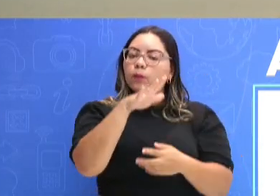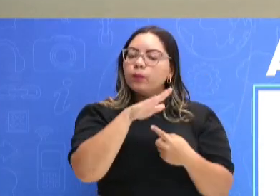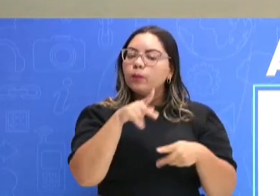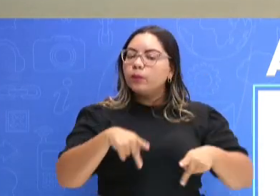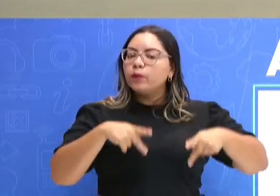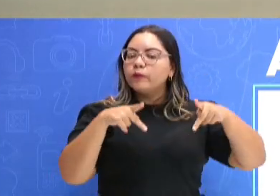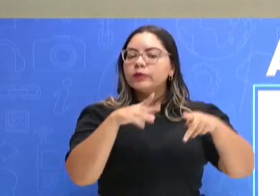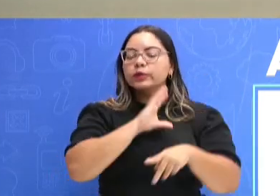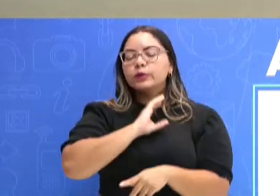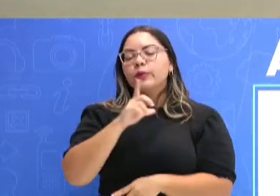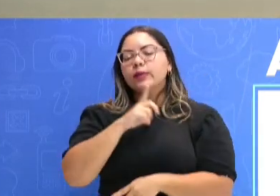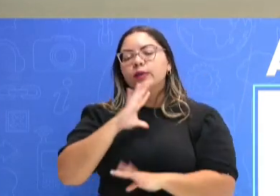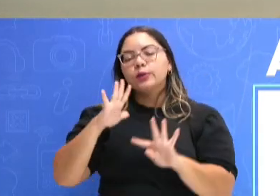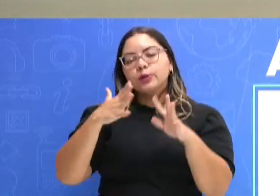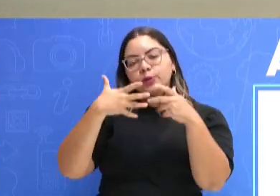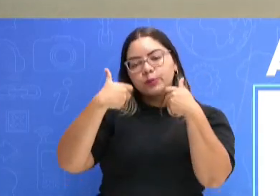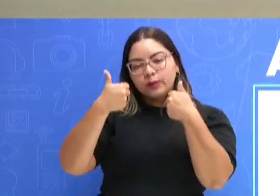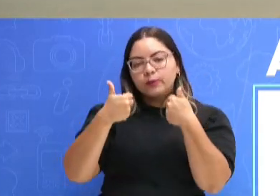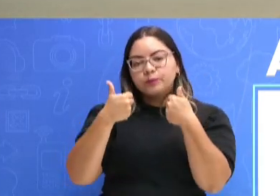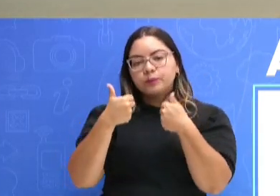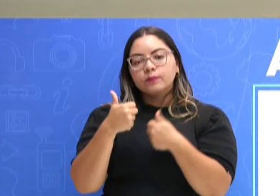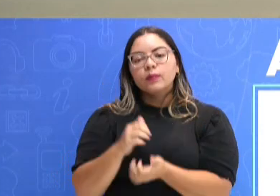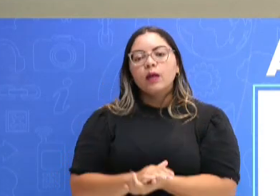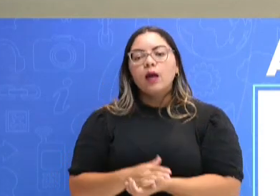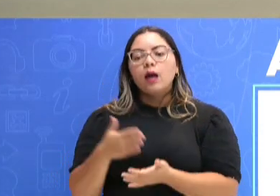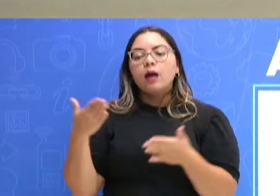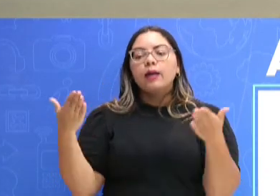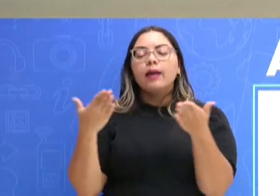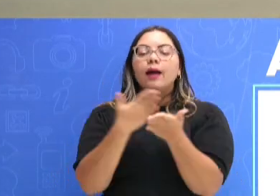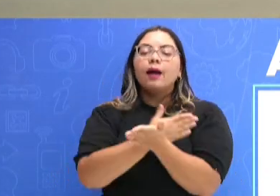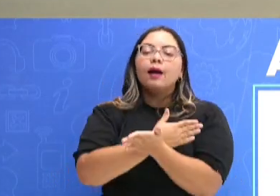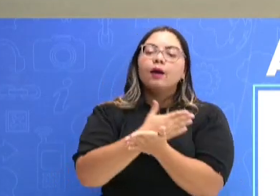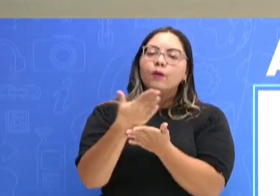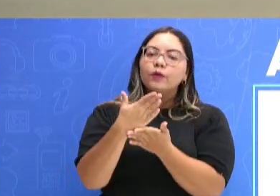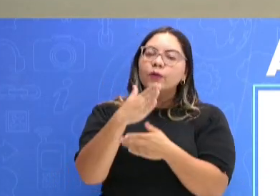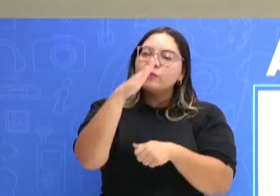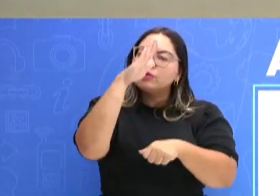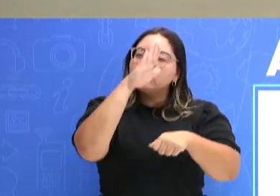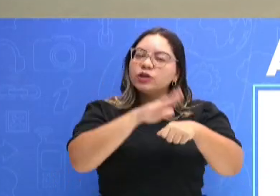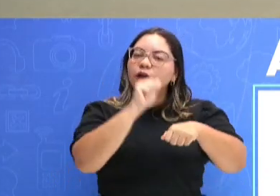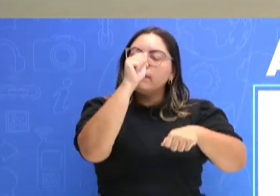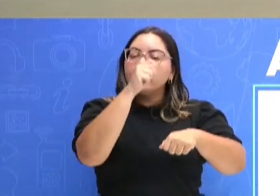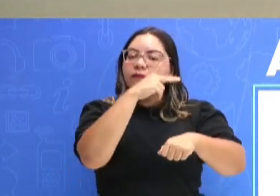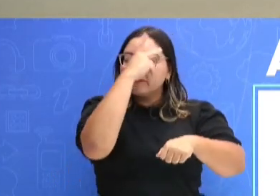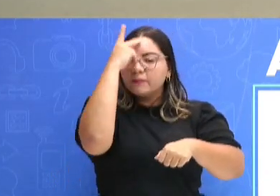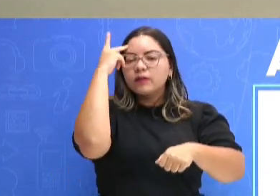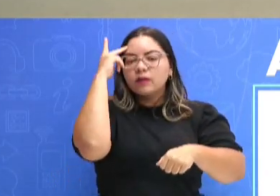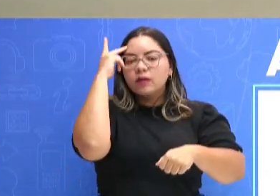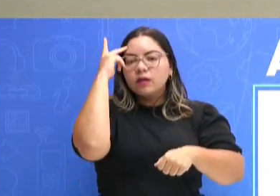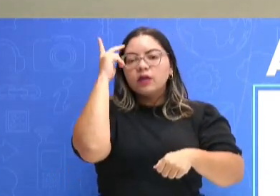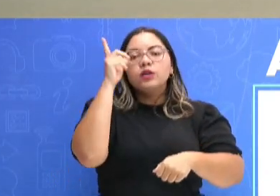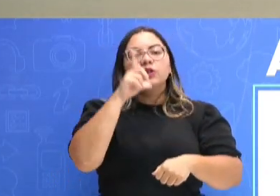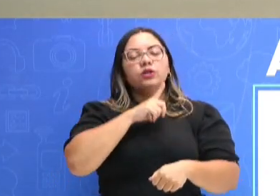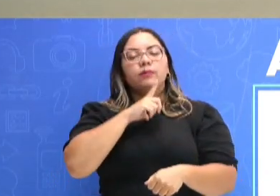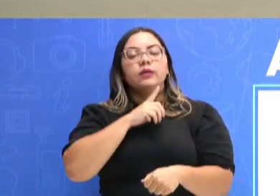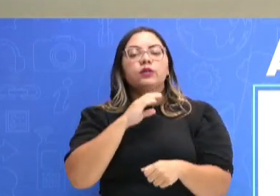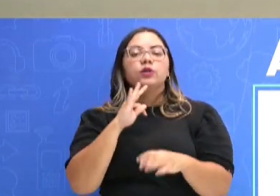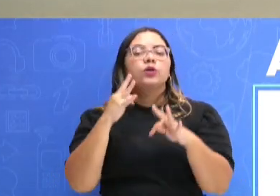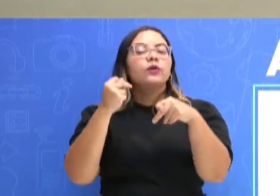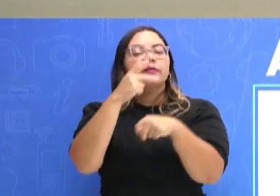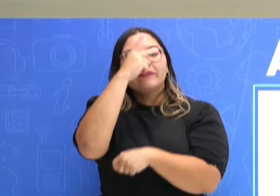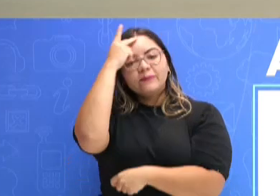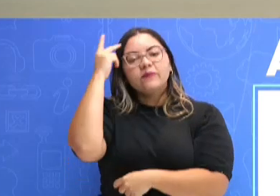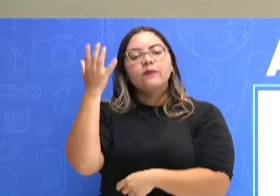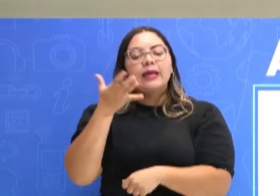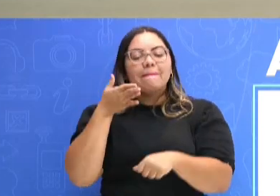que tem de melhor. E nós vamos, a partir de agora, começar a chamada pública e a contratação de todos aqueles que querem